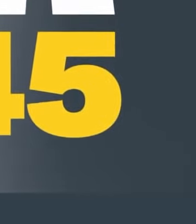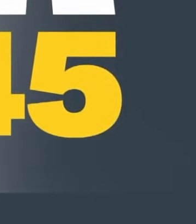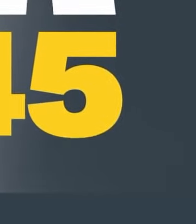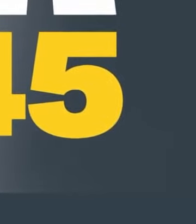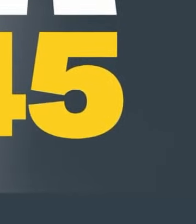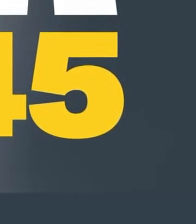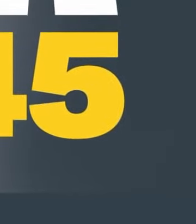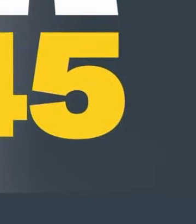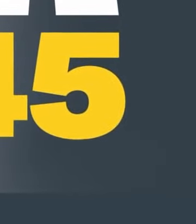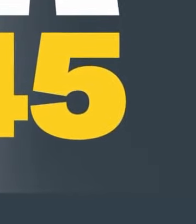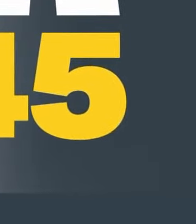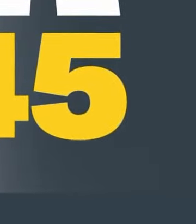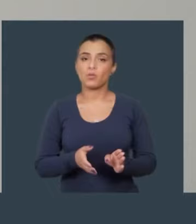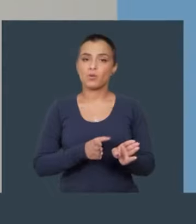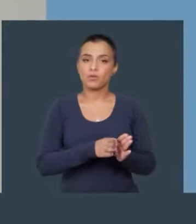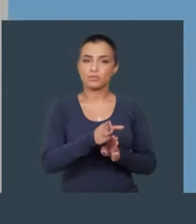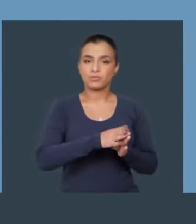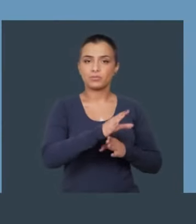45!